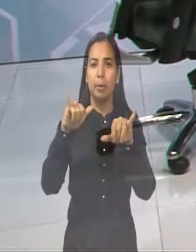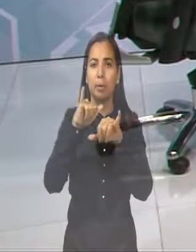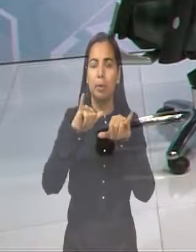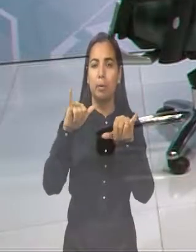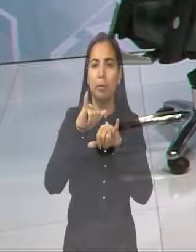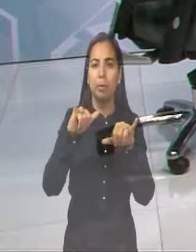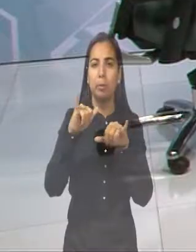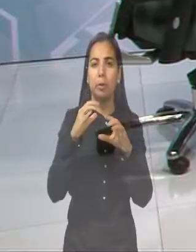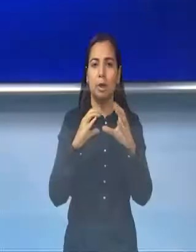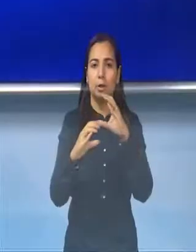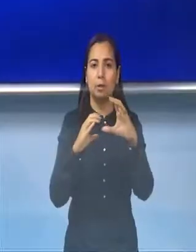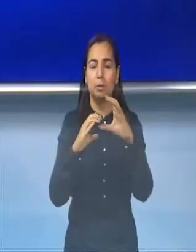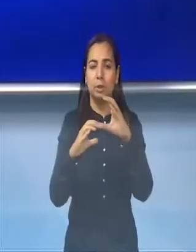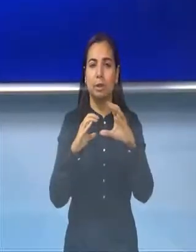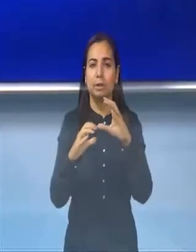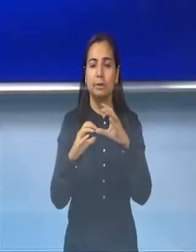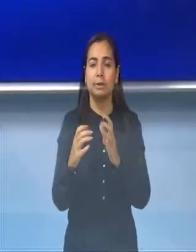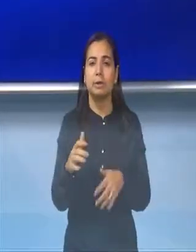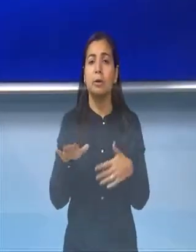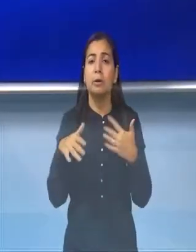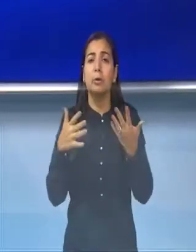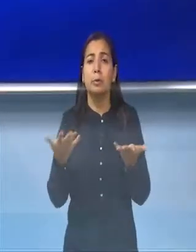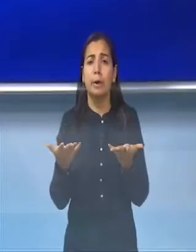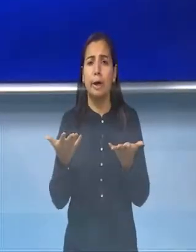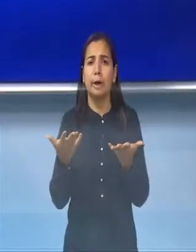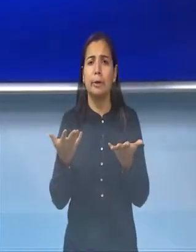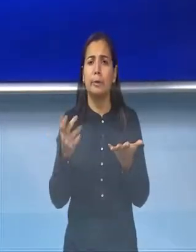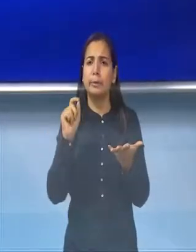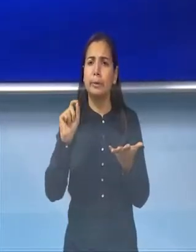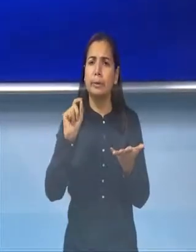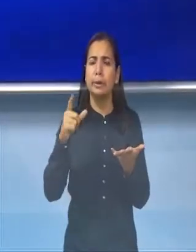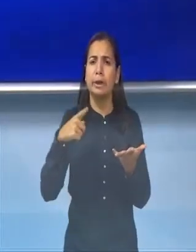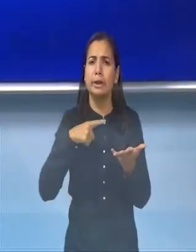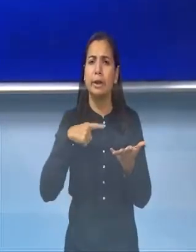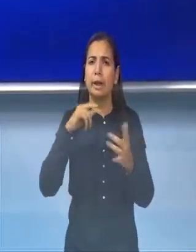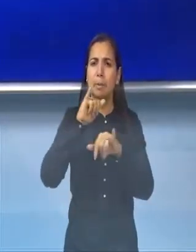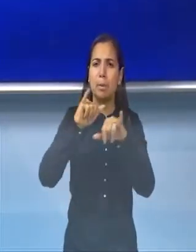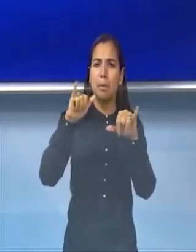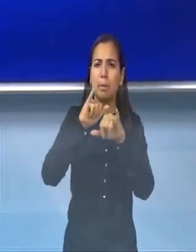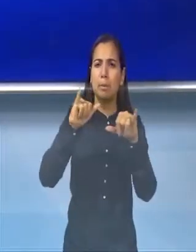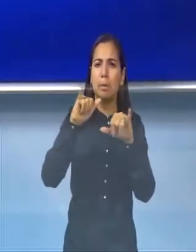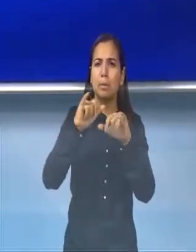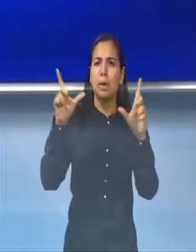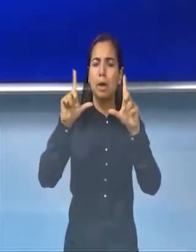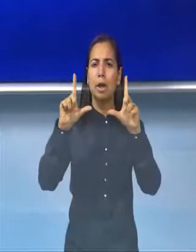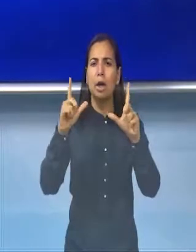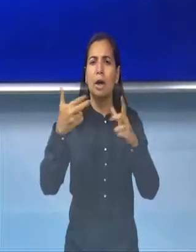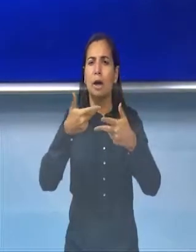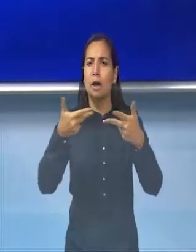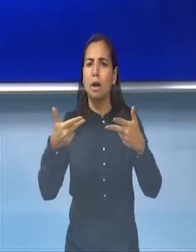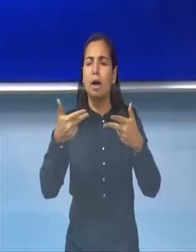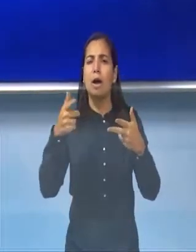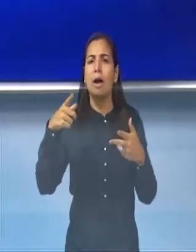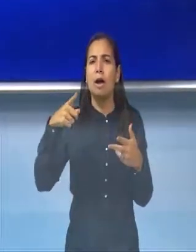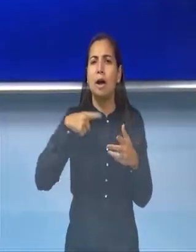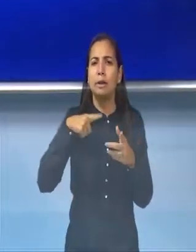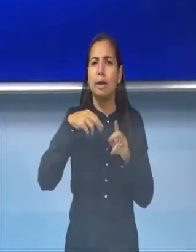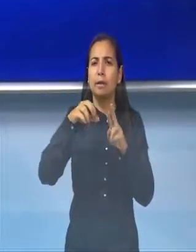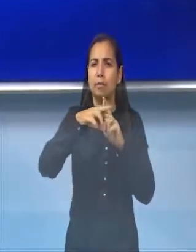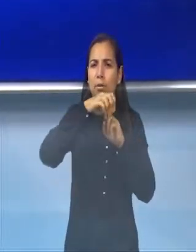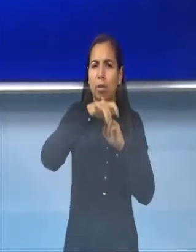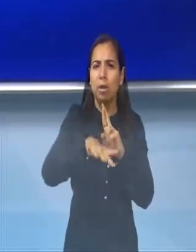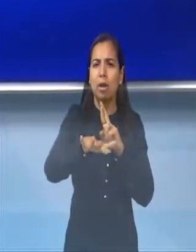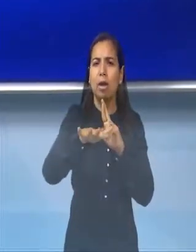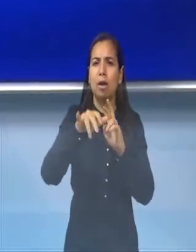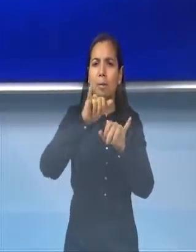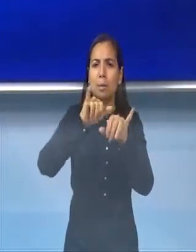conversávamos ainda há pouco. Qual é a influência que essas novas mídias, que esse mundo conectado, sociedade em rede,